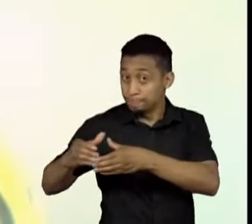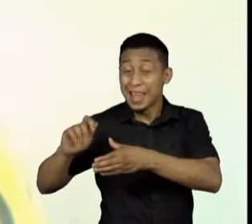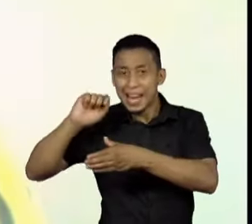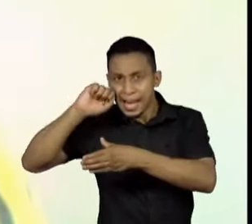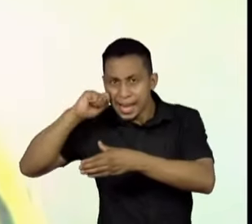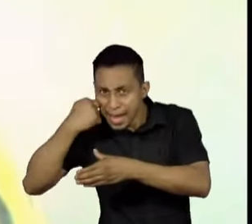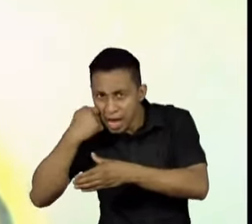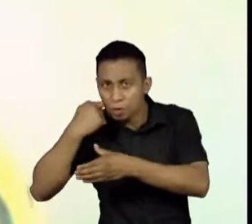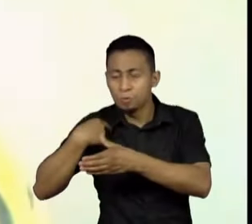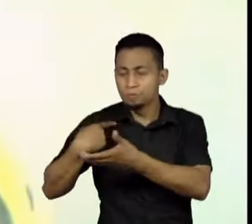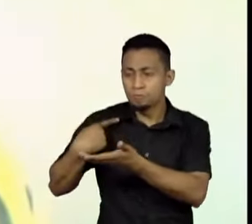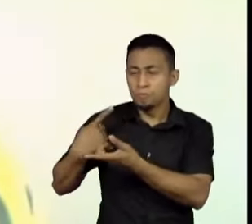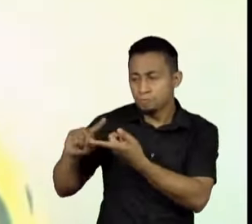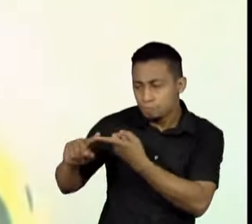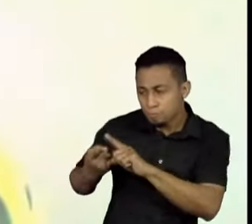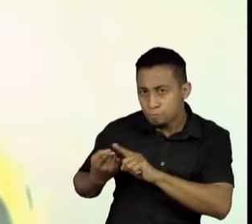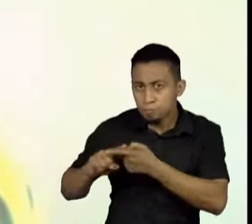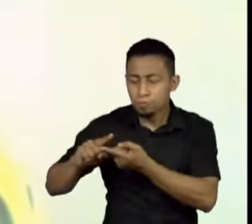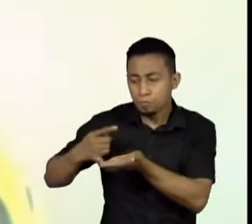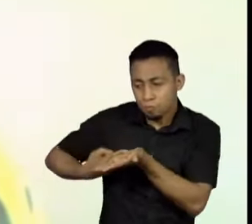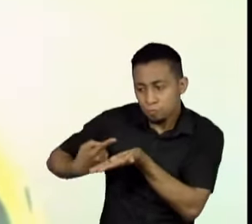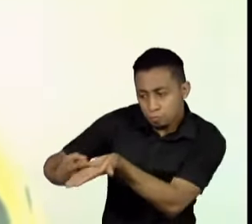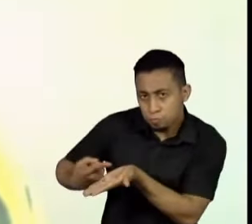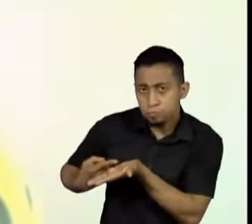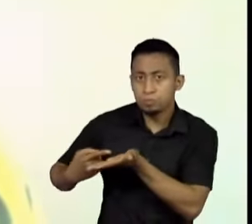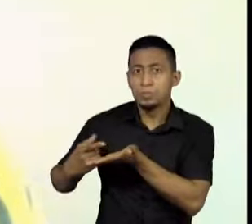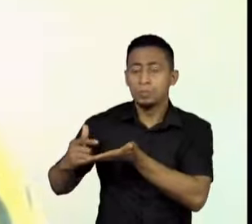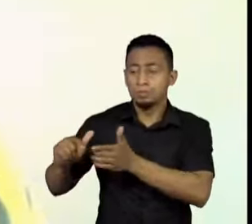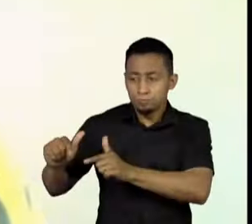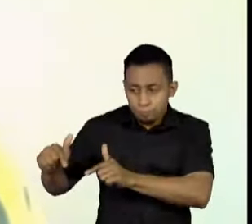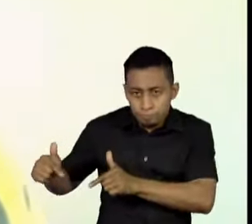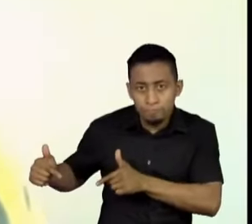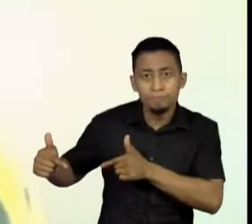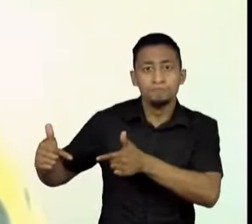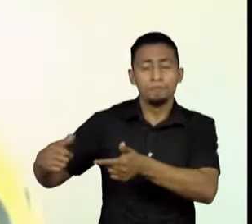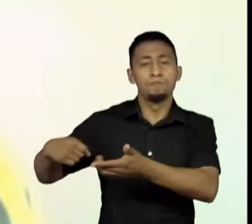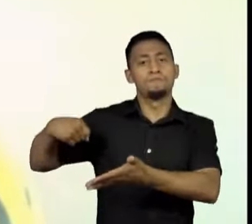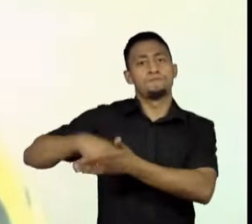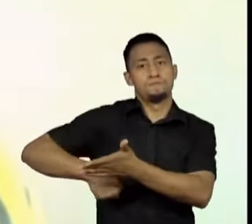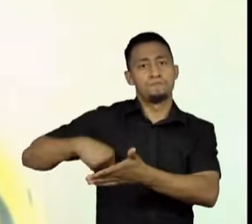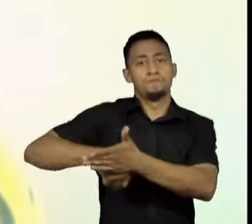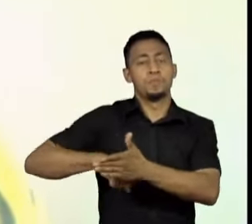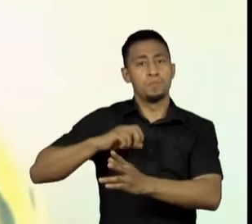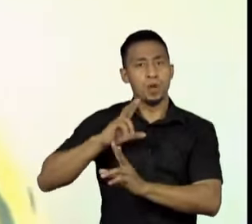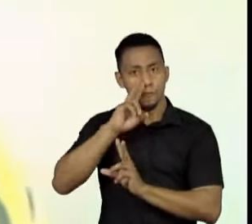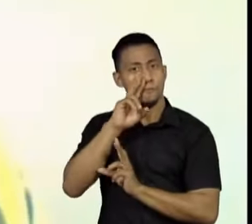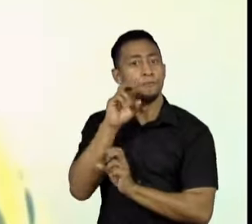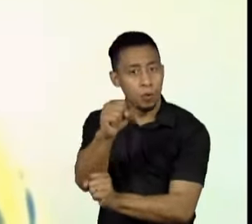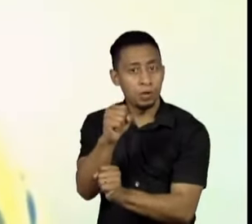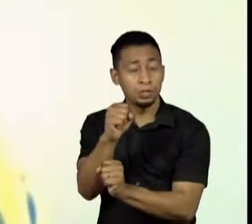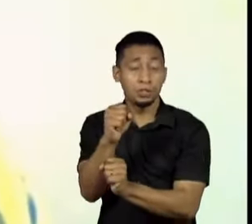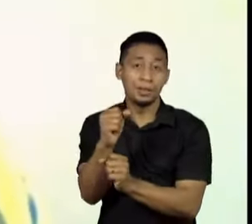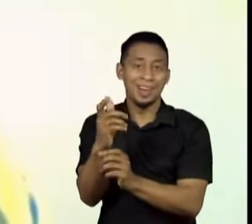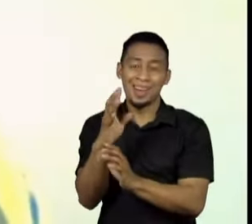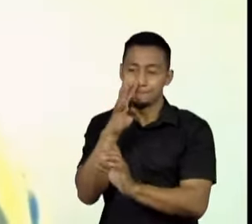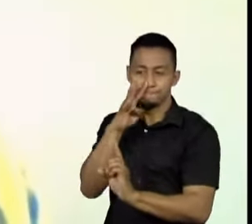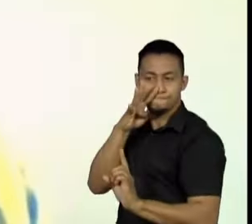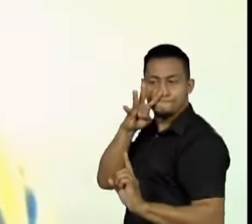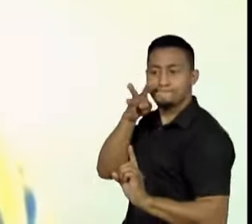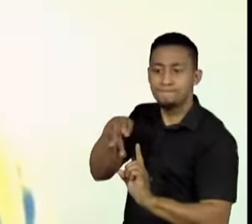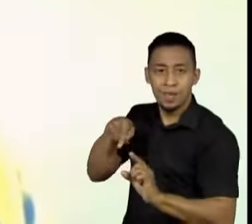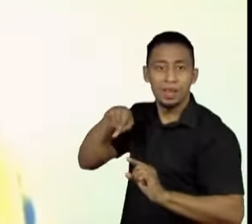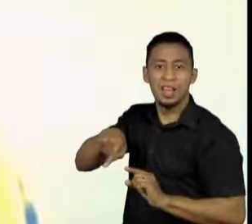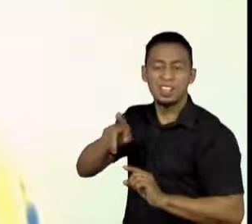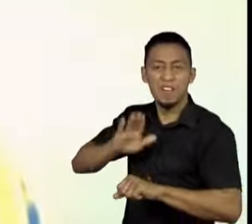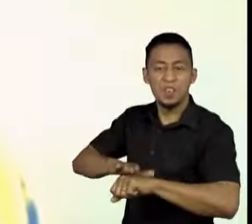se organizam, ou quando os dominados se organizam para se fortalecer, eles são chamados, falam que eles